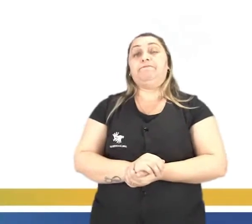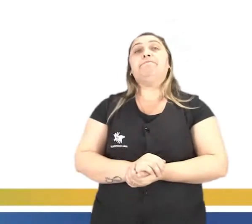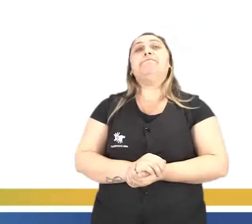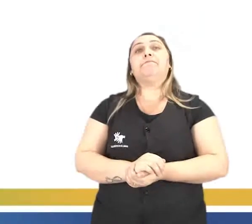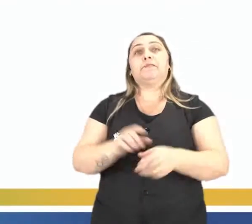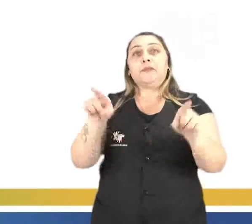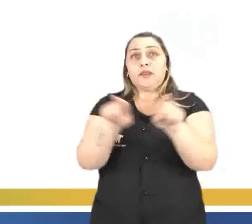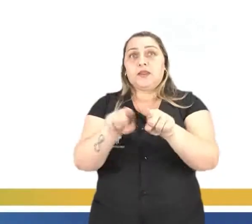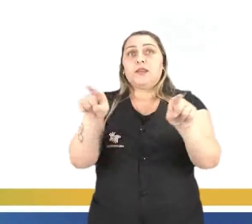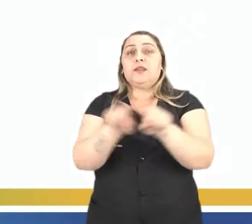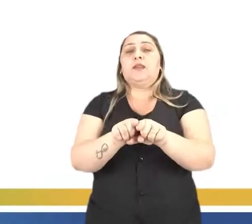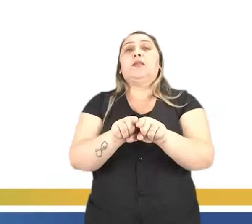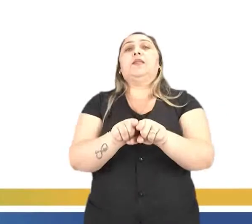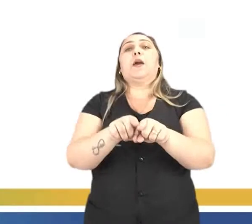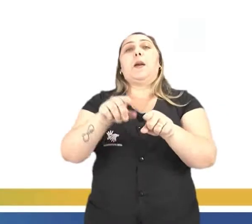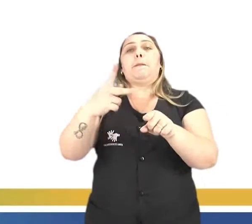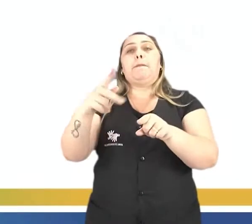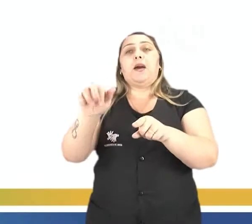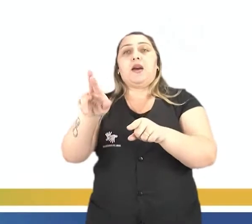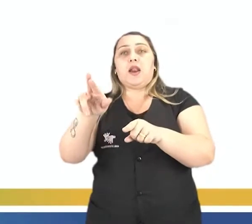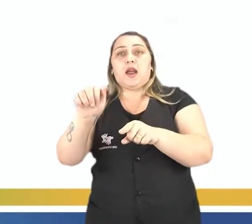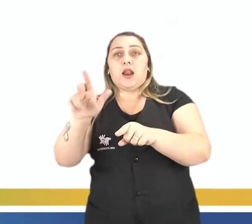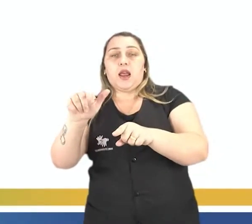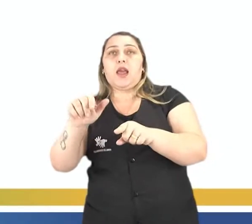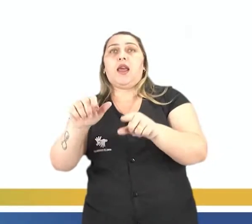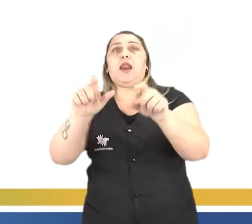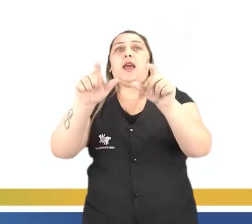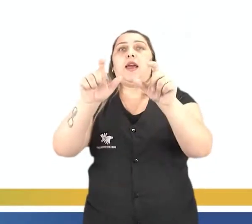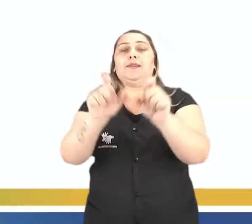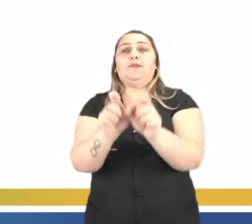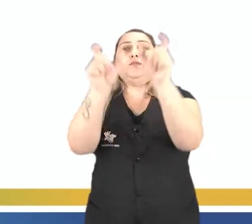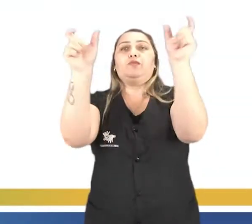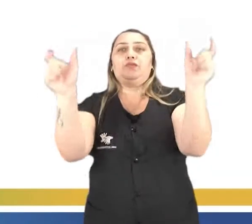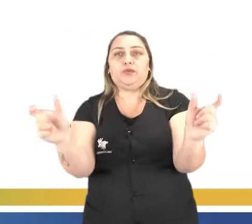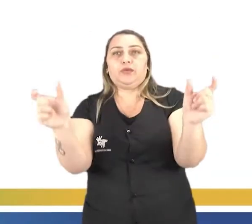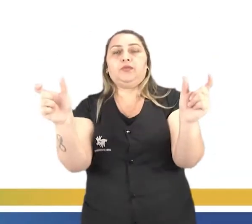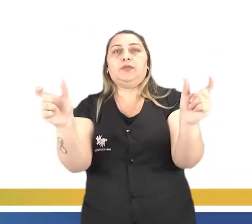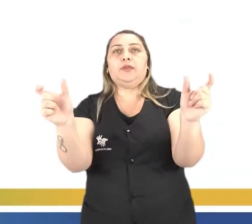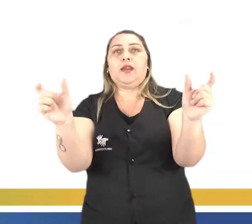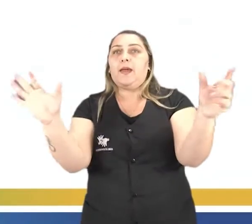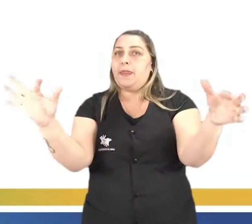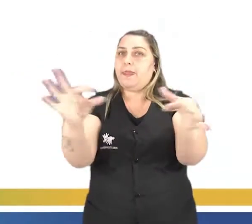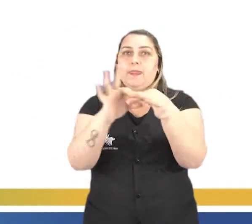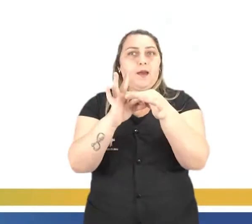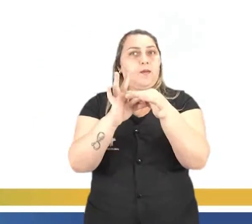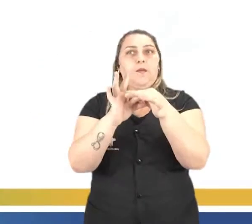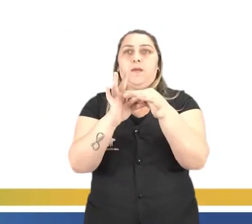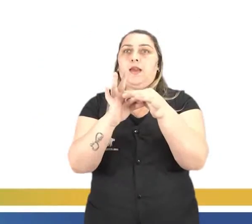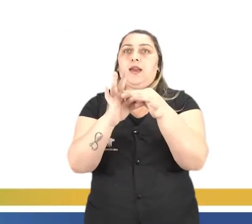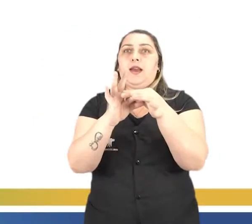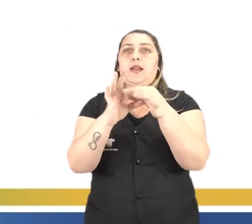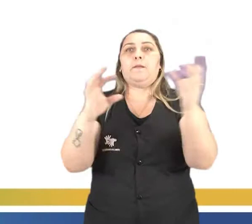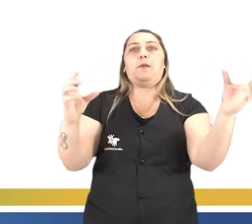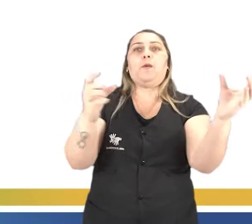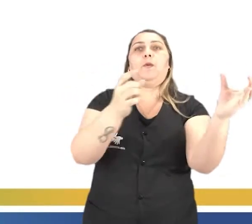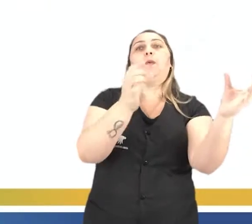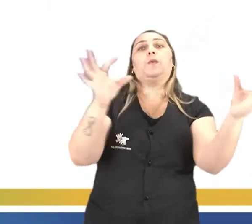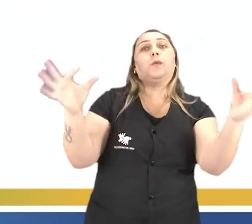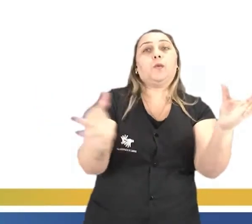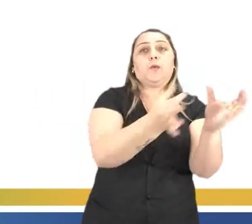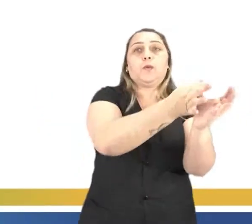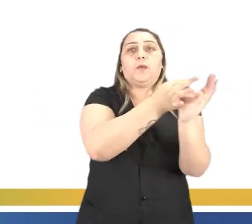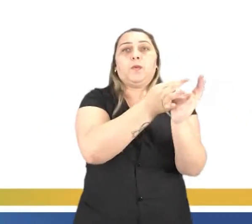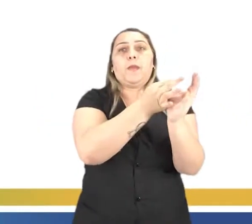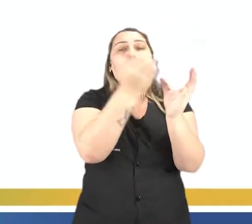Para separar orações paralelas, justapostas, isto é, não ligadas por conjunção. Não precisam